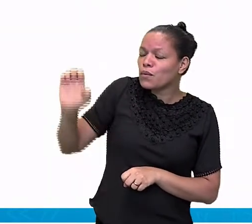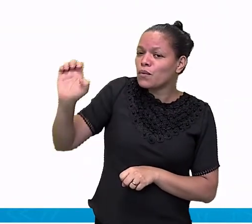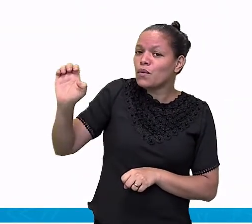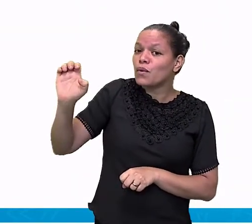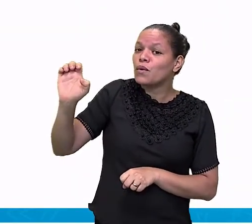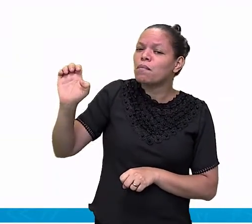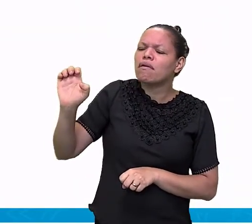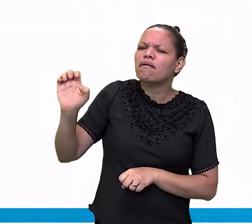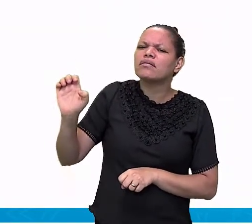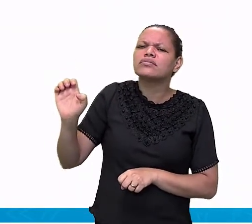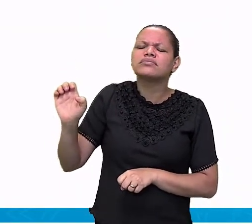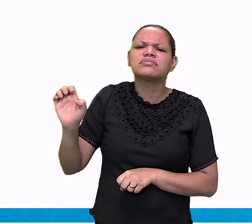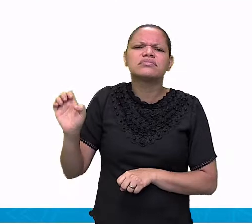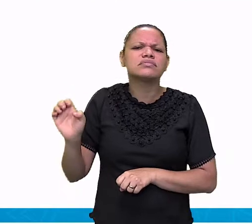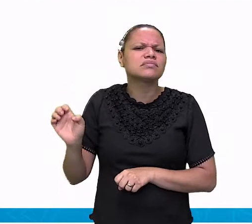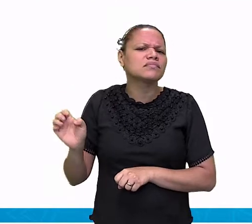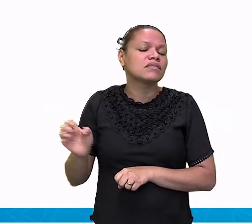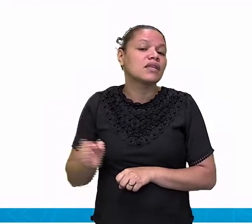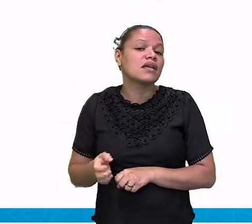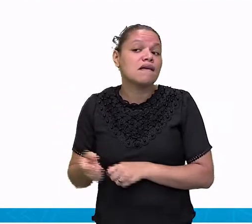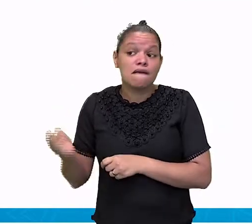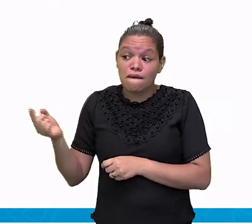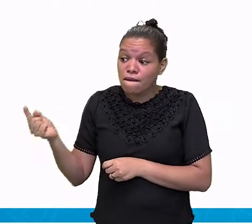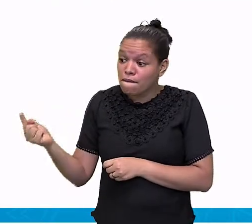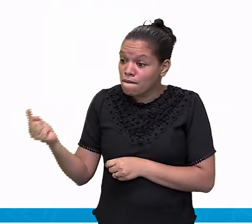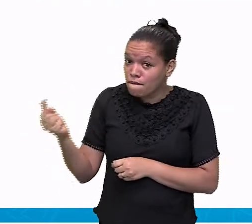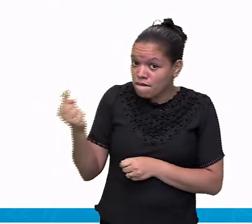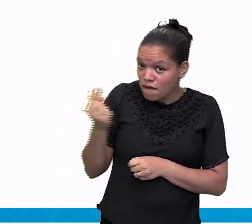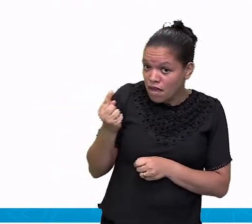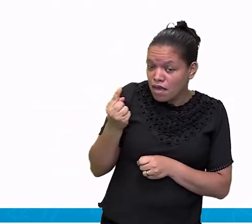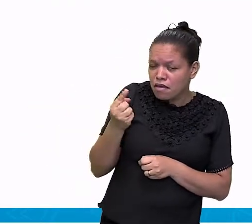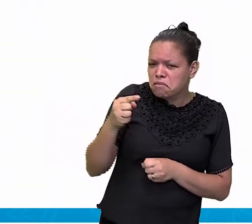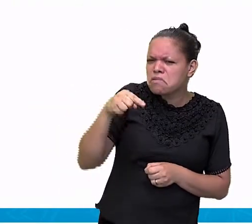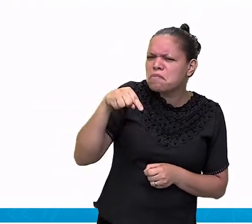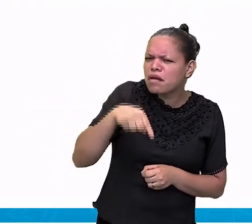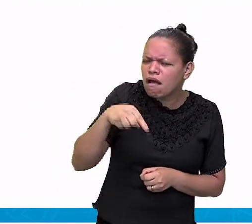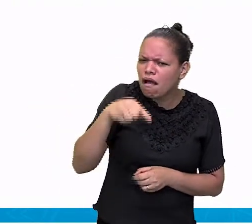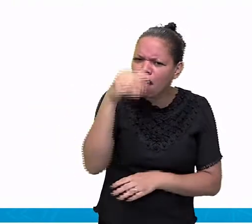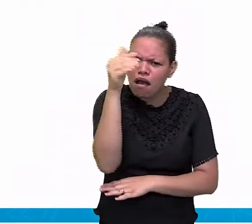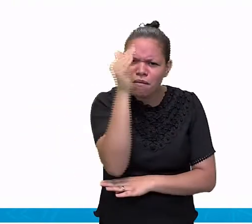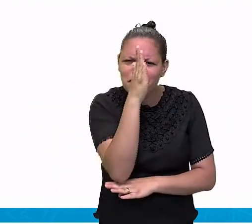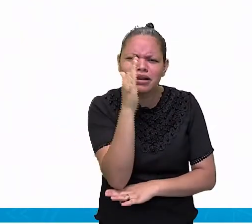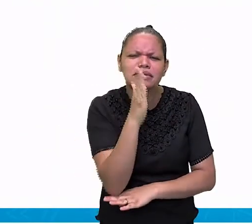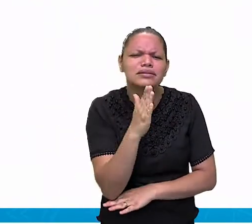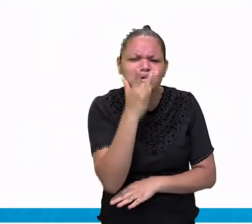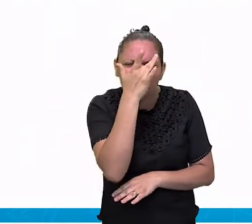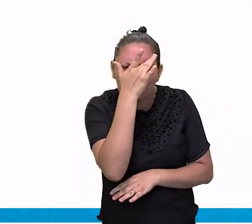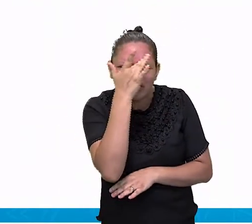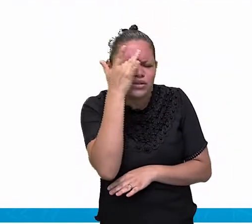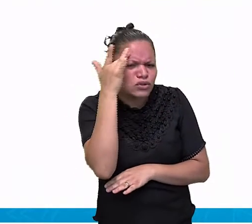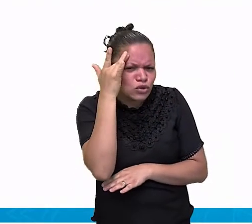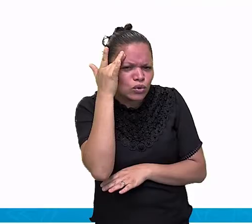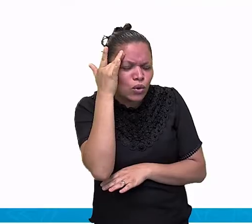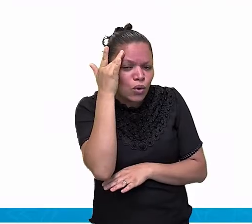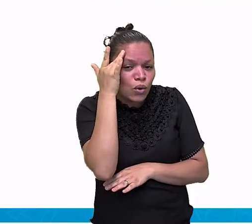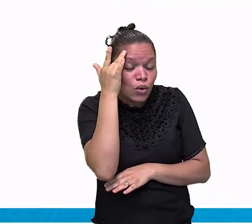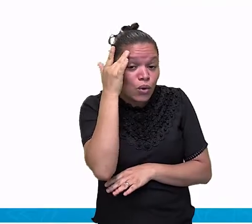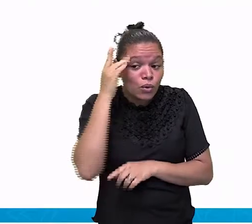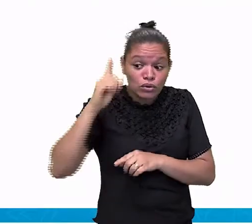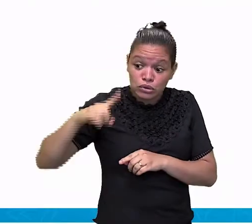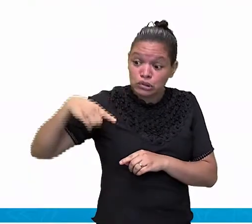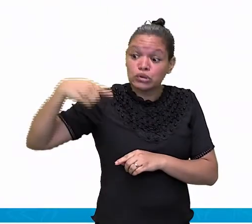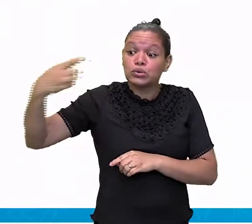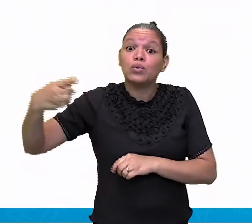nossa terra. Então nós temos aí um disseminador de cultura, porque eles vieram de outro país, crenças